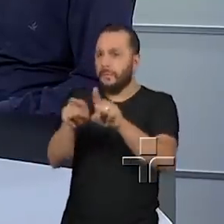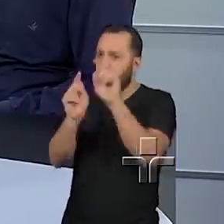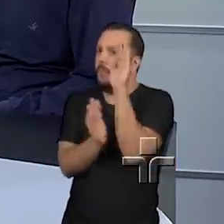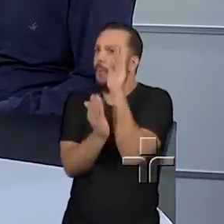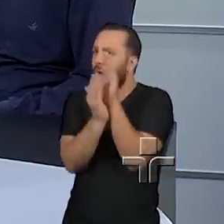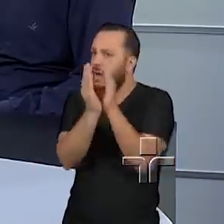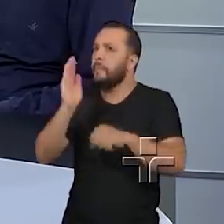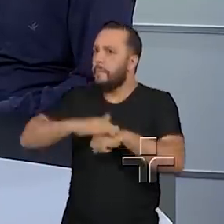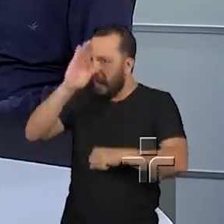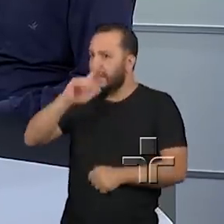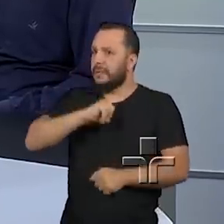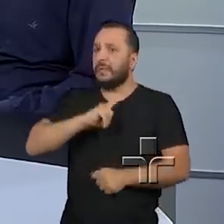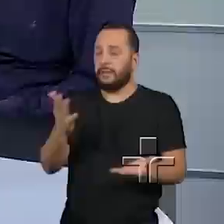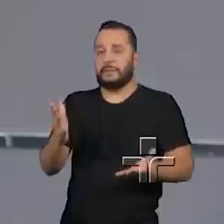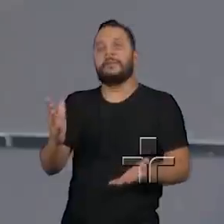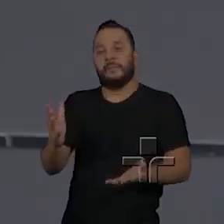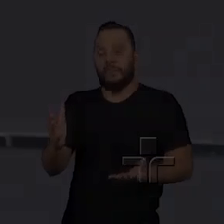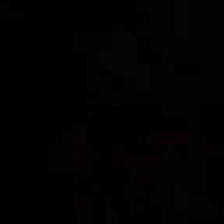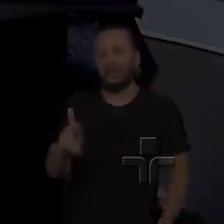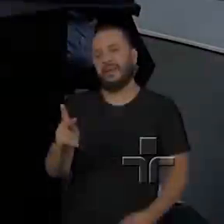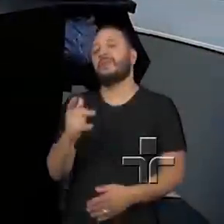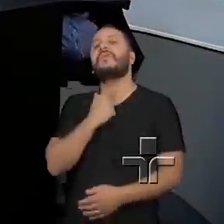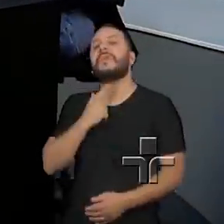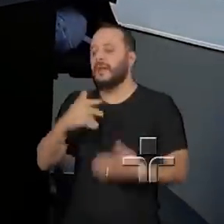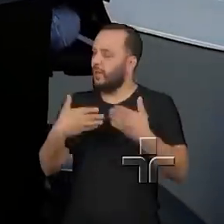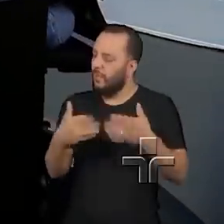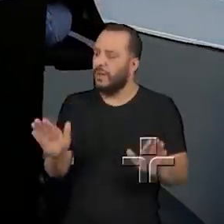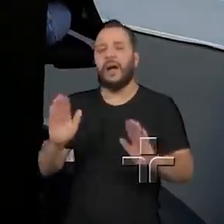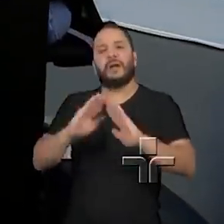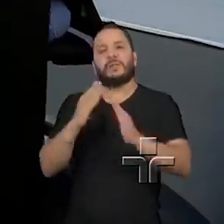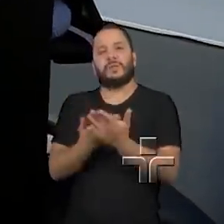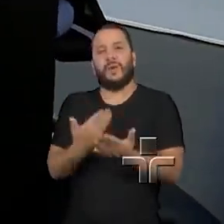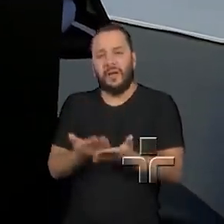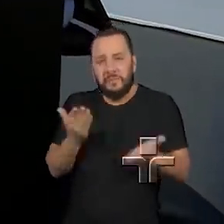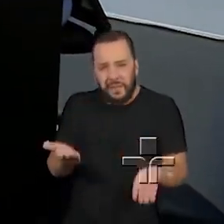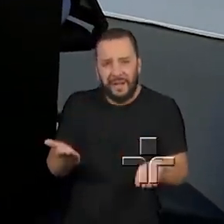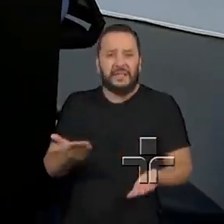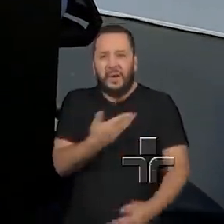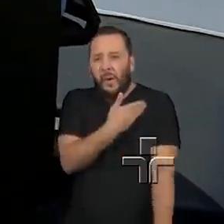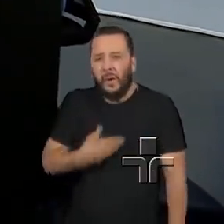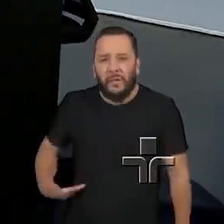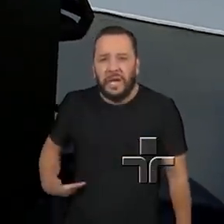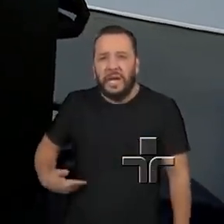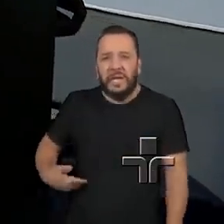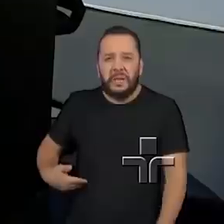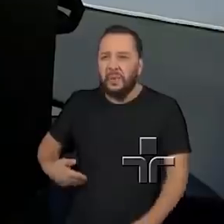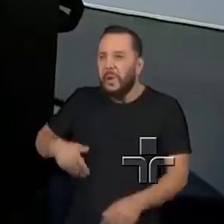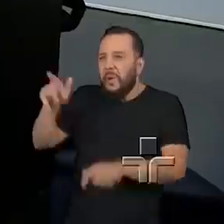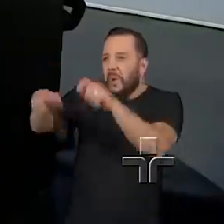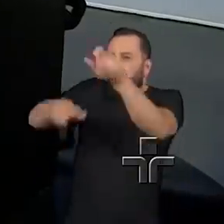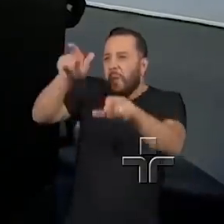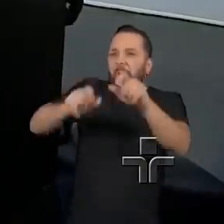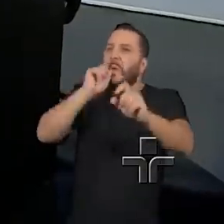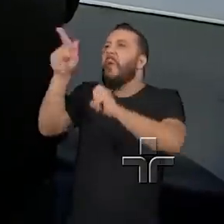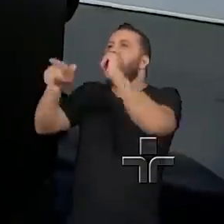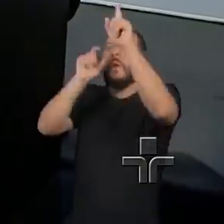interno, mas essa reforma é extremamente necessária. Mas quais são os benefícios políticos de fazer uma crítica de levantar aos governadores isso nesse